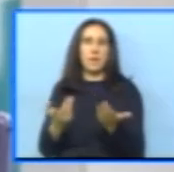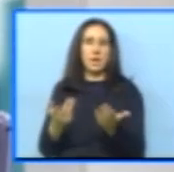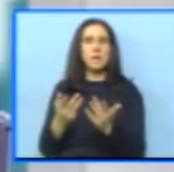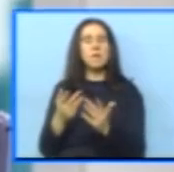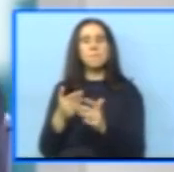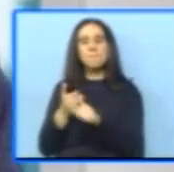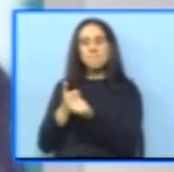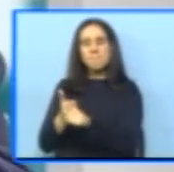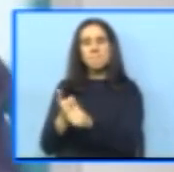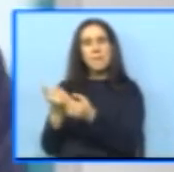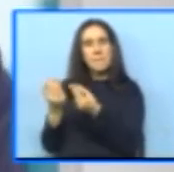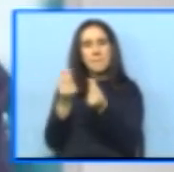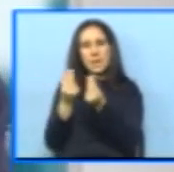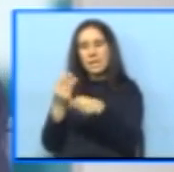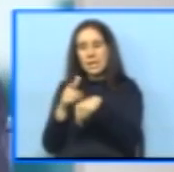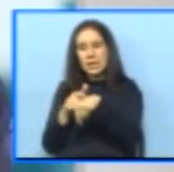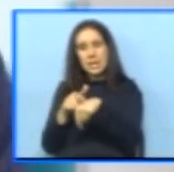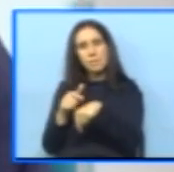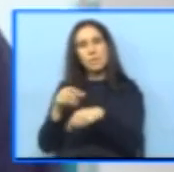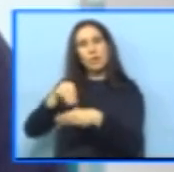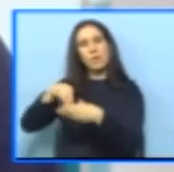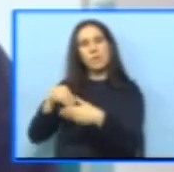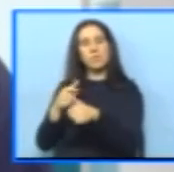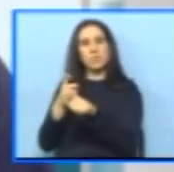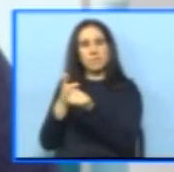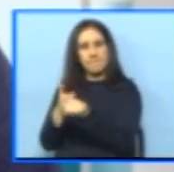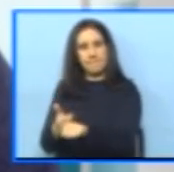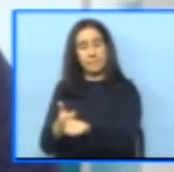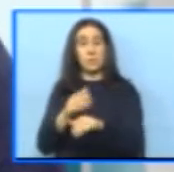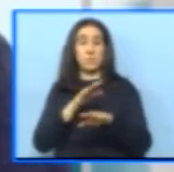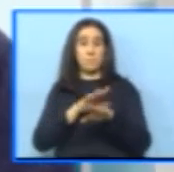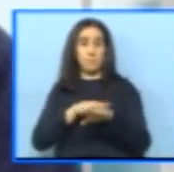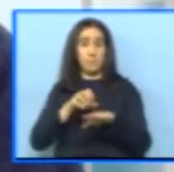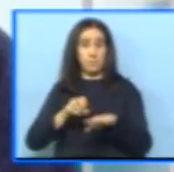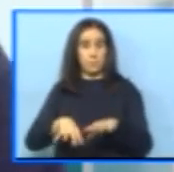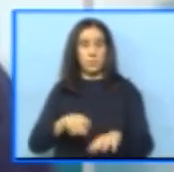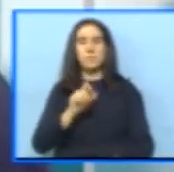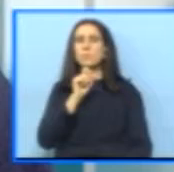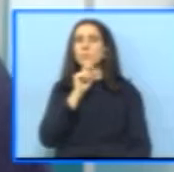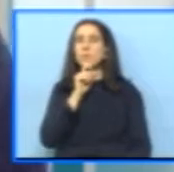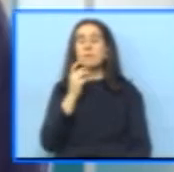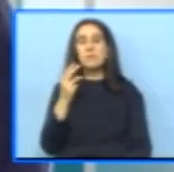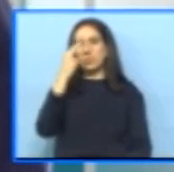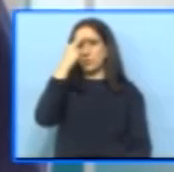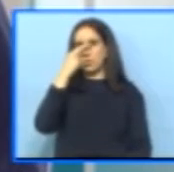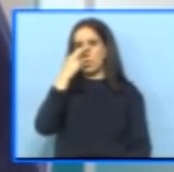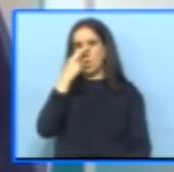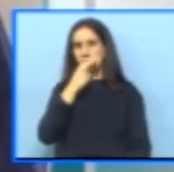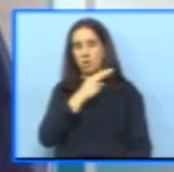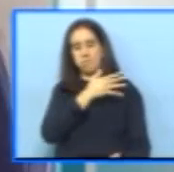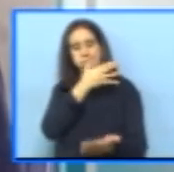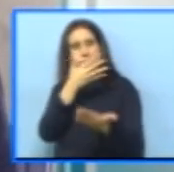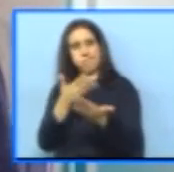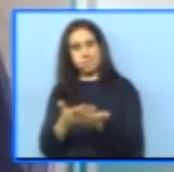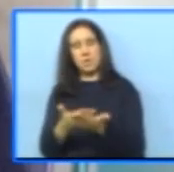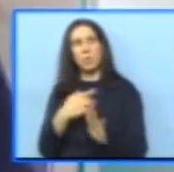traduzida daquela maneira, naquele tempo e com aquele contexto. É por isso que, se calhar, é possível que, ao longo da história, à medida que eu vou conhecendo